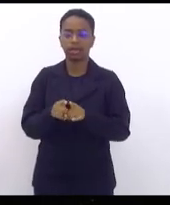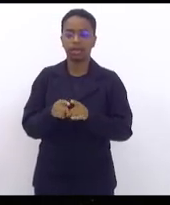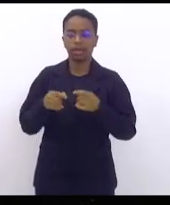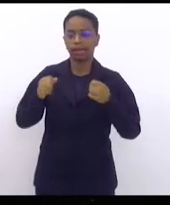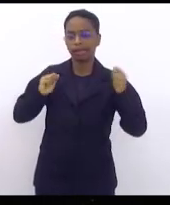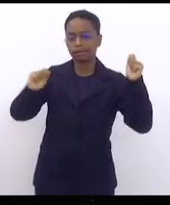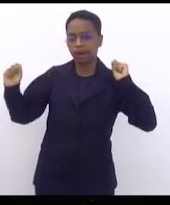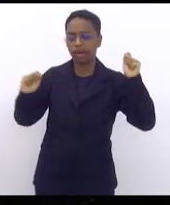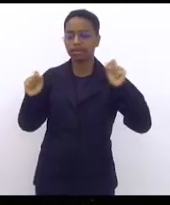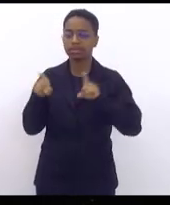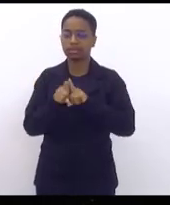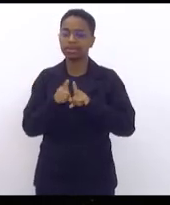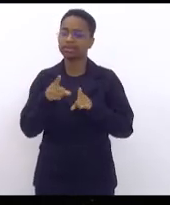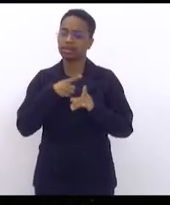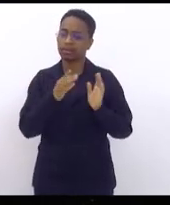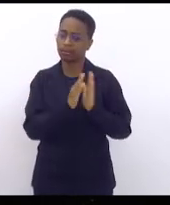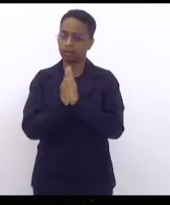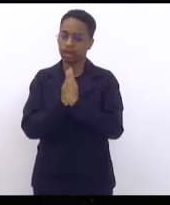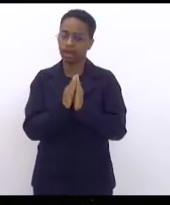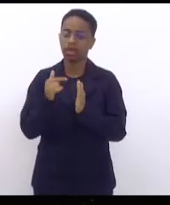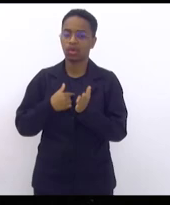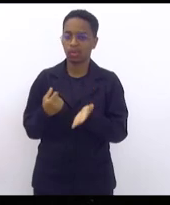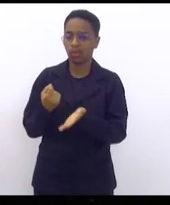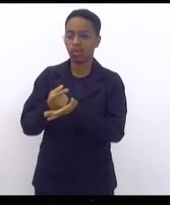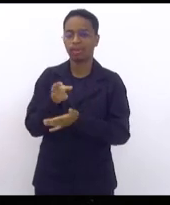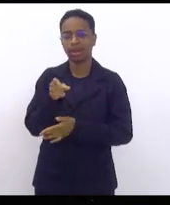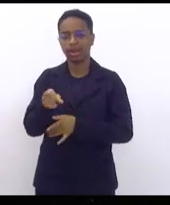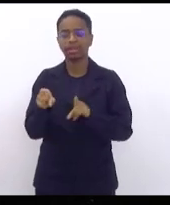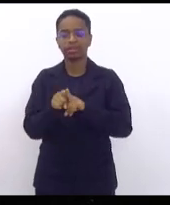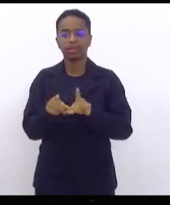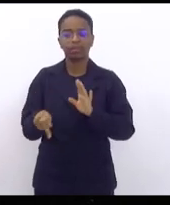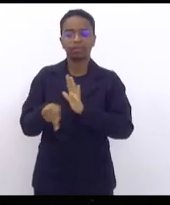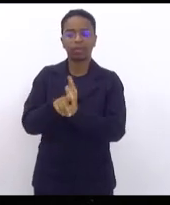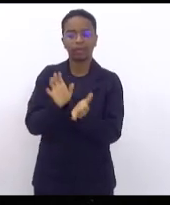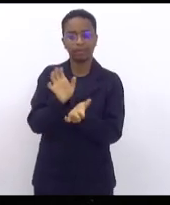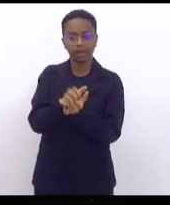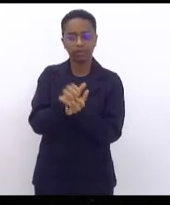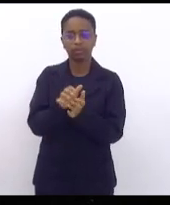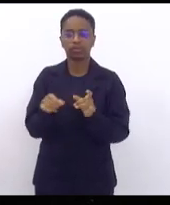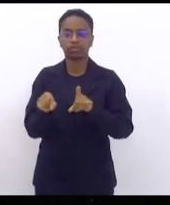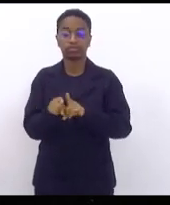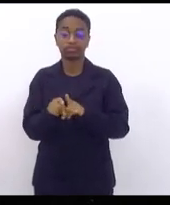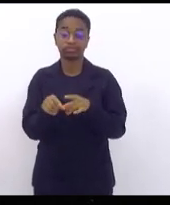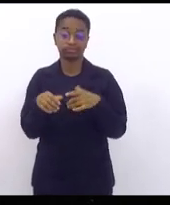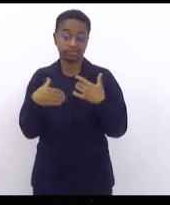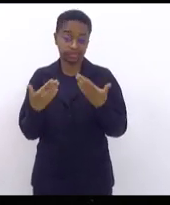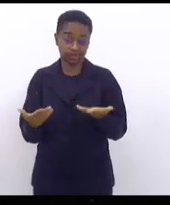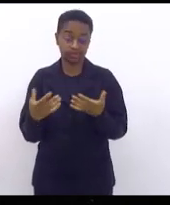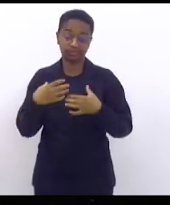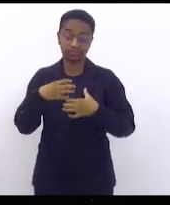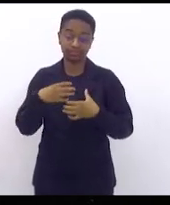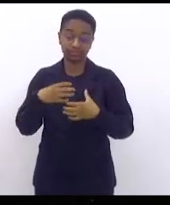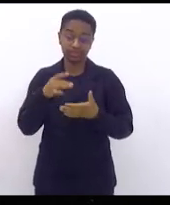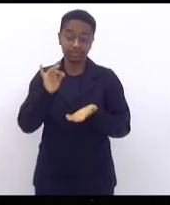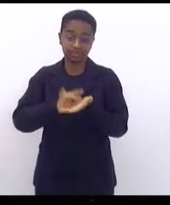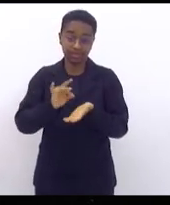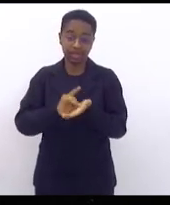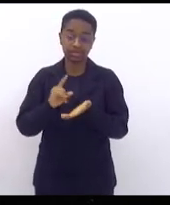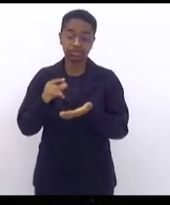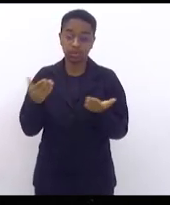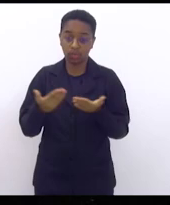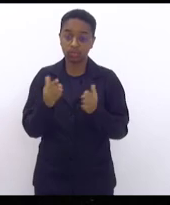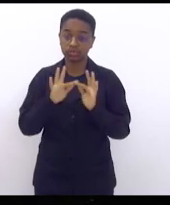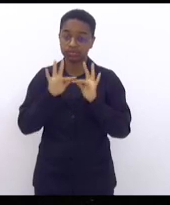que adquiri lá, né, que é típica ali de Pernambuco. Então, na verdade, e terminar o nosso dia